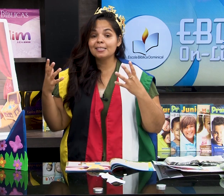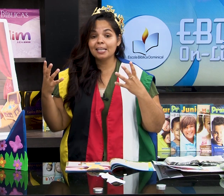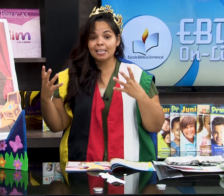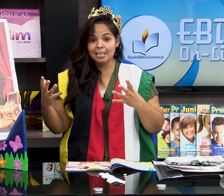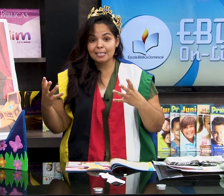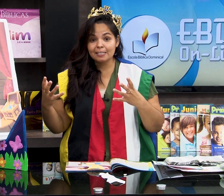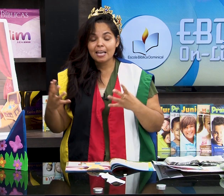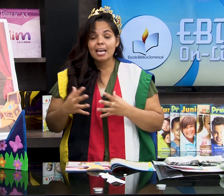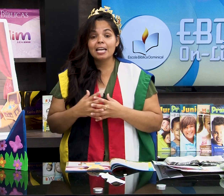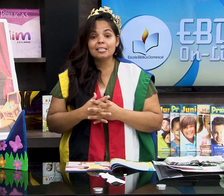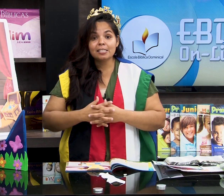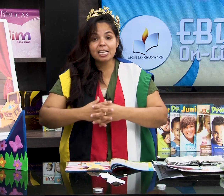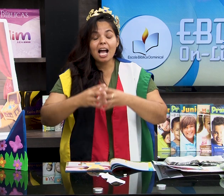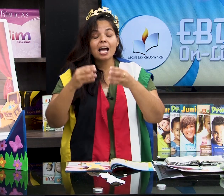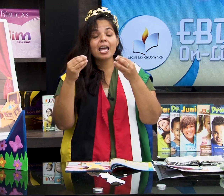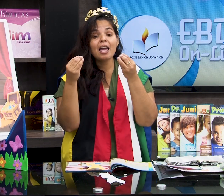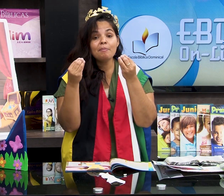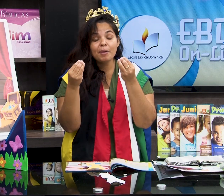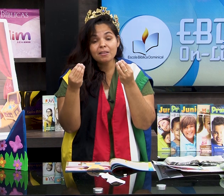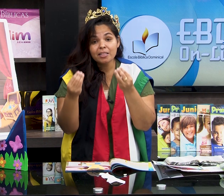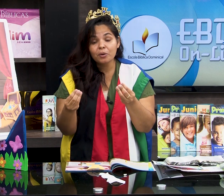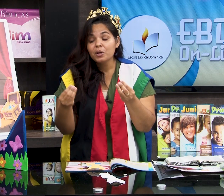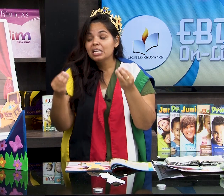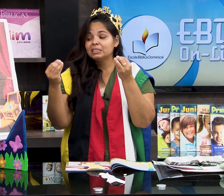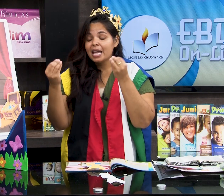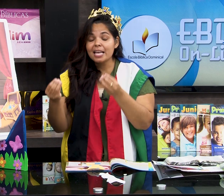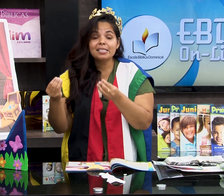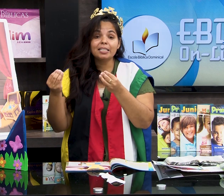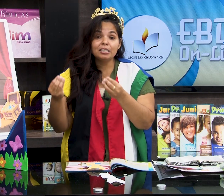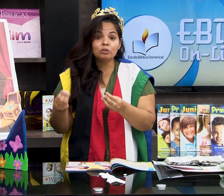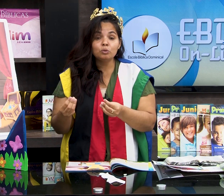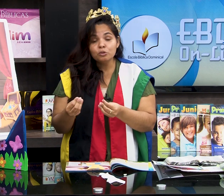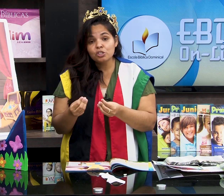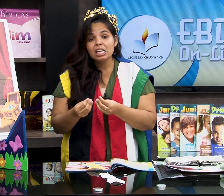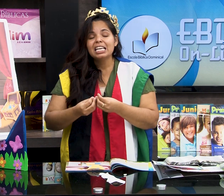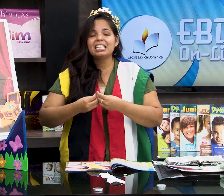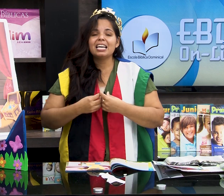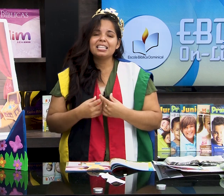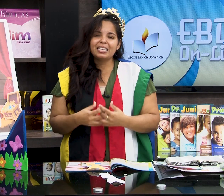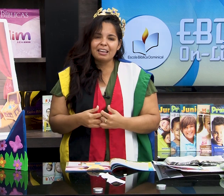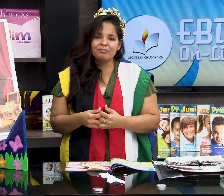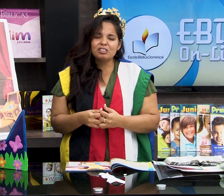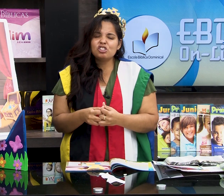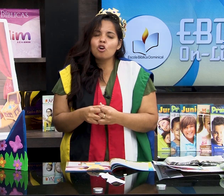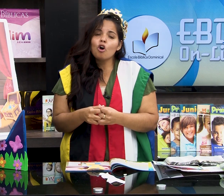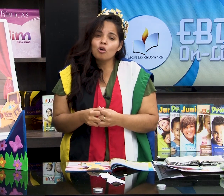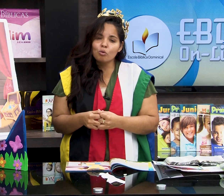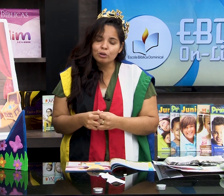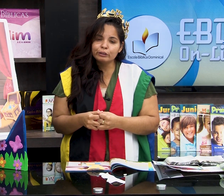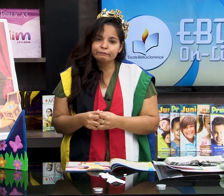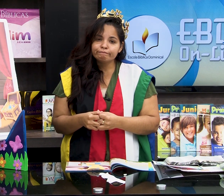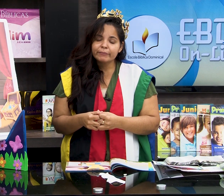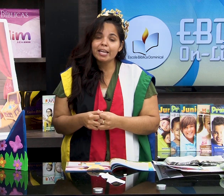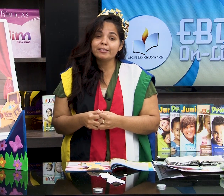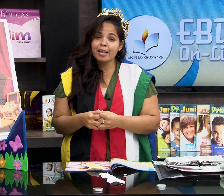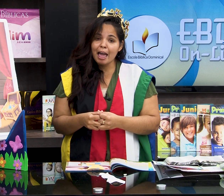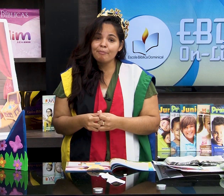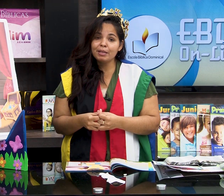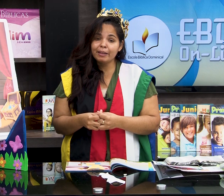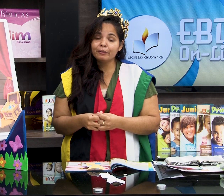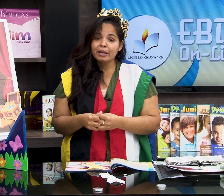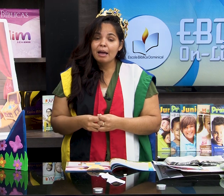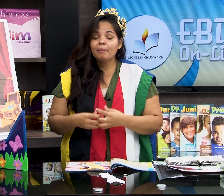Mas Ezequias, ele se arrependeu dessa atitude que ele teve de orgulho. Ele